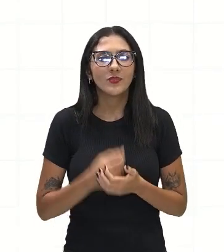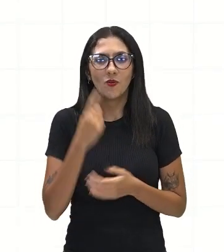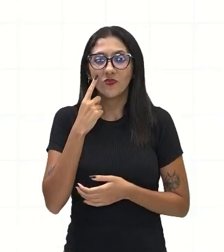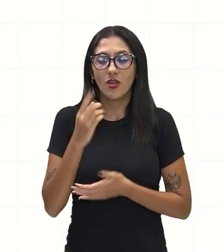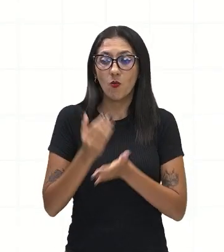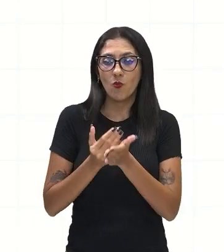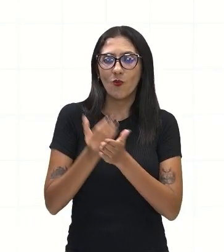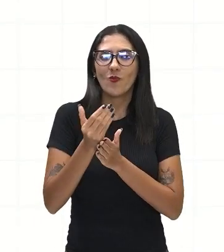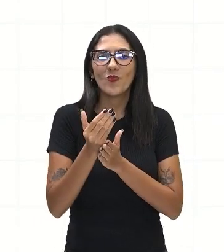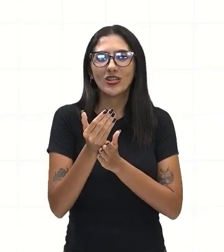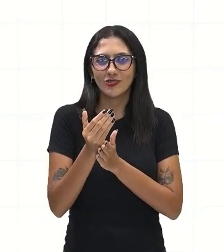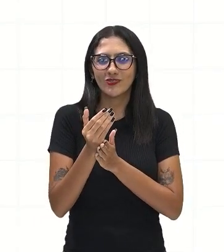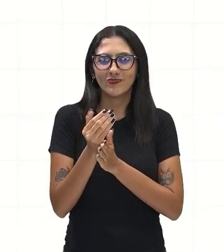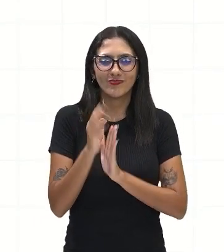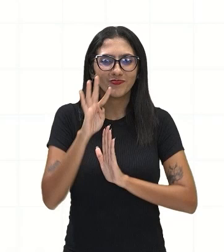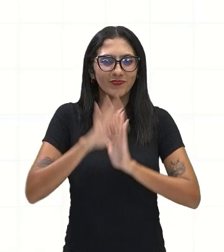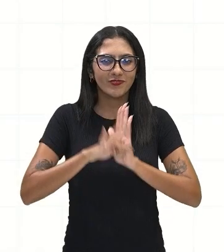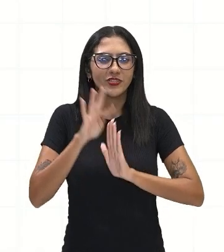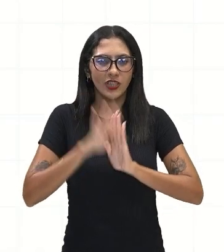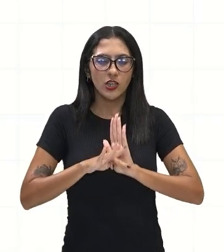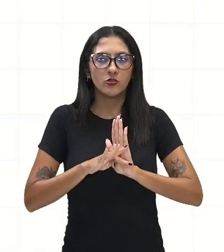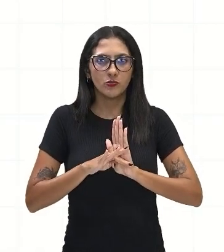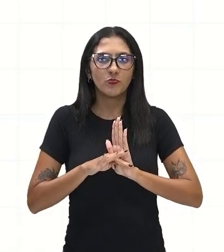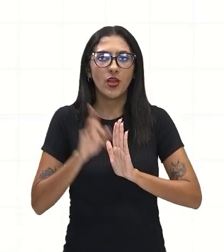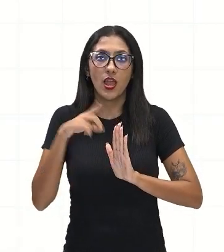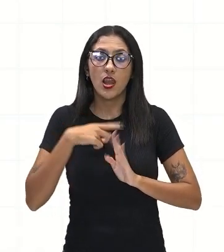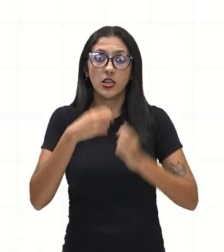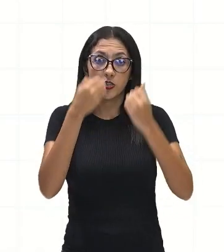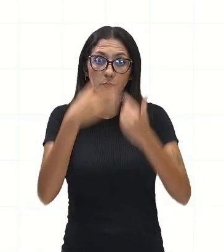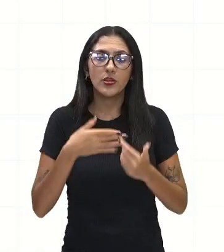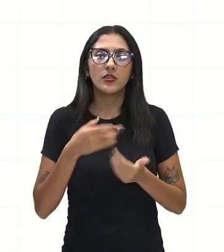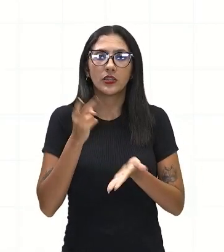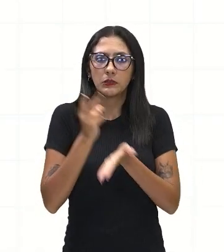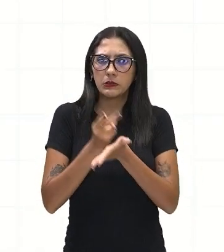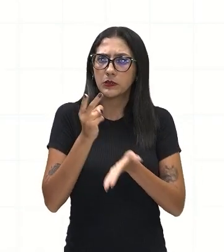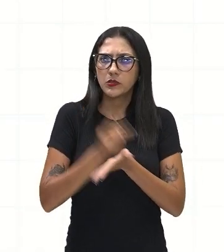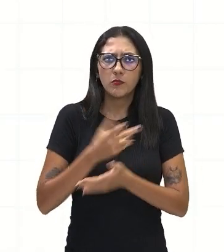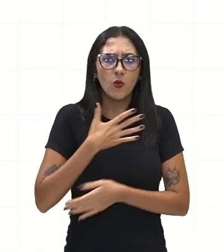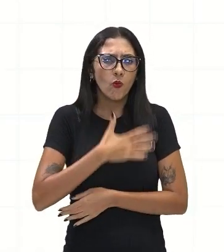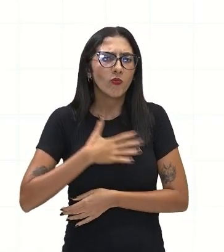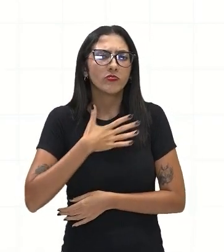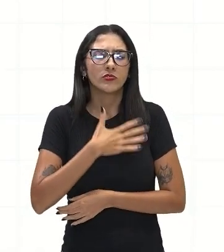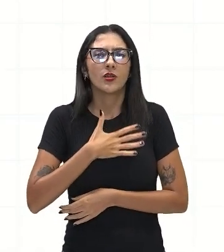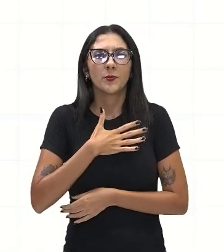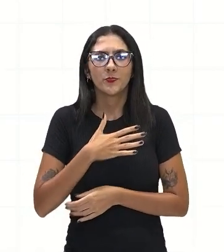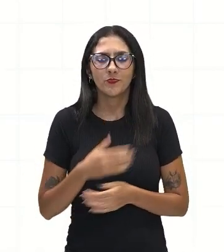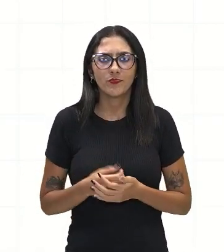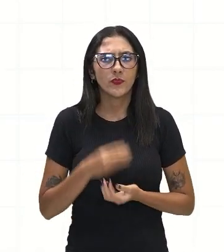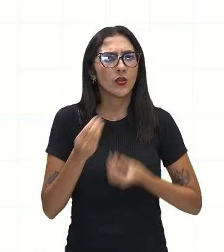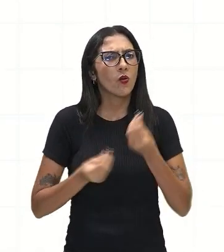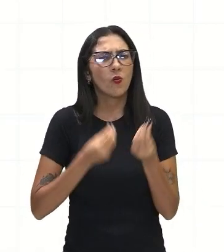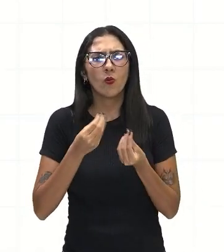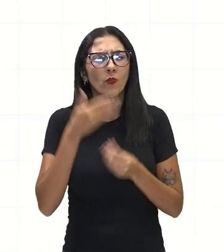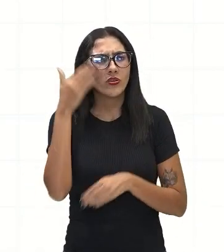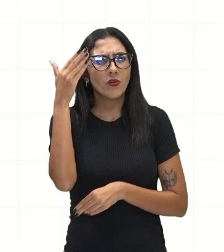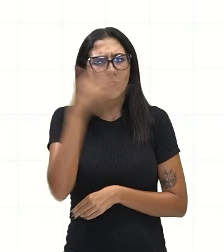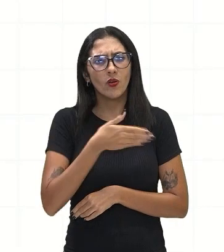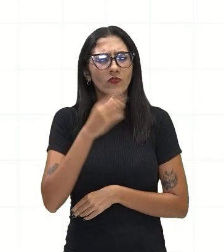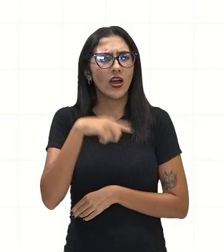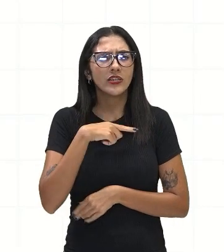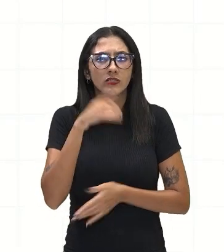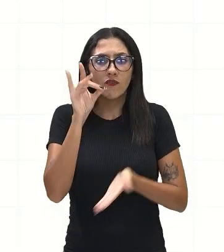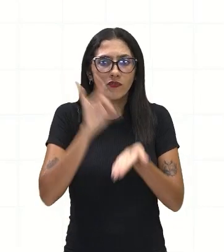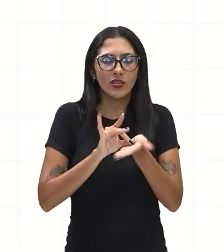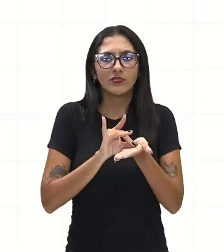inicia afirmando, fazendo uma afirmação, que ela sempre gostou muito de livro. Como é que nós vamos comprovar que isso é